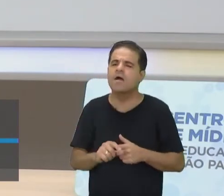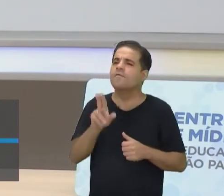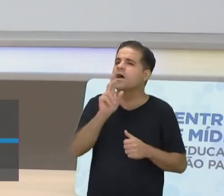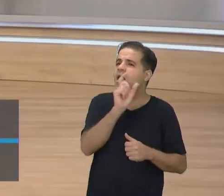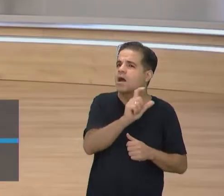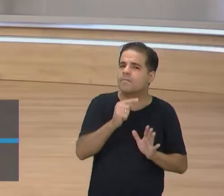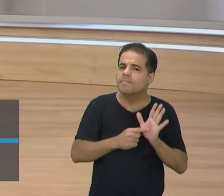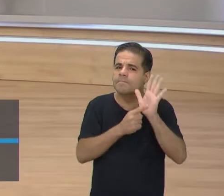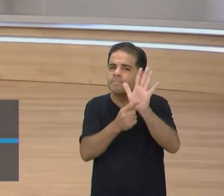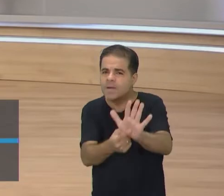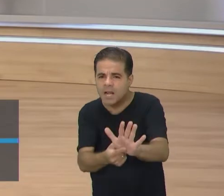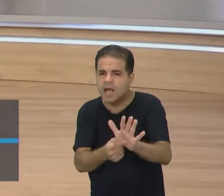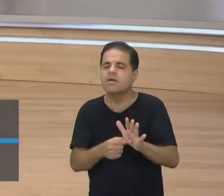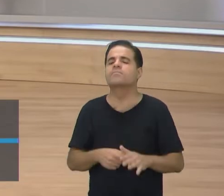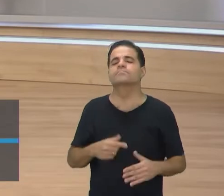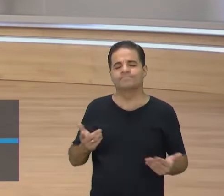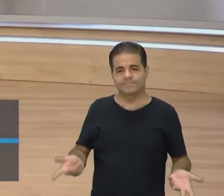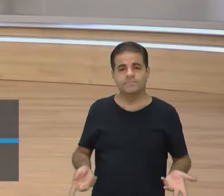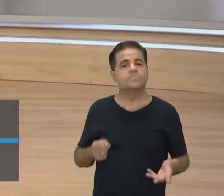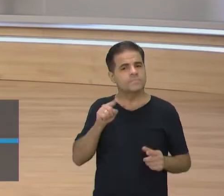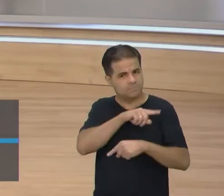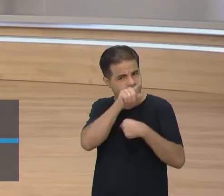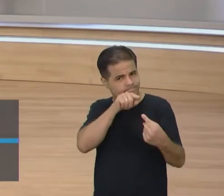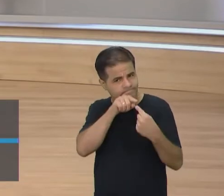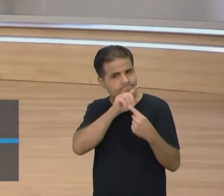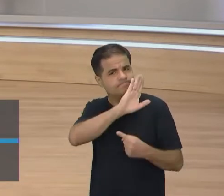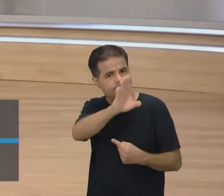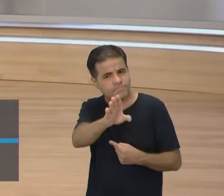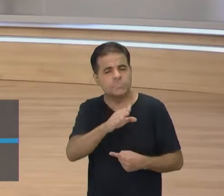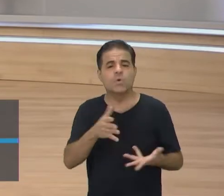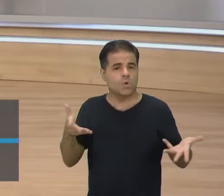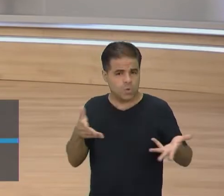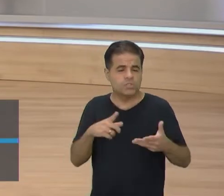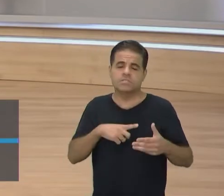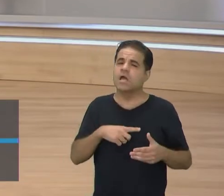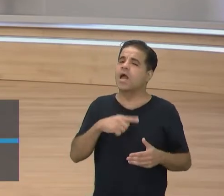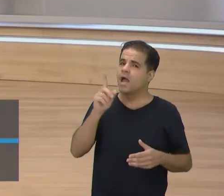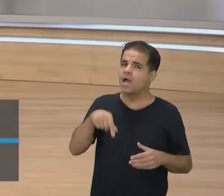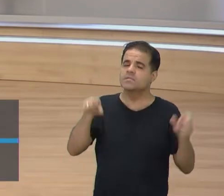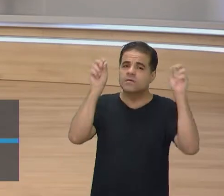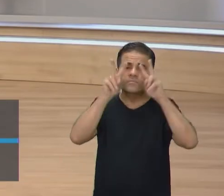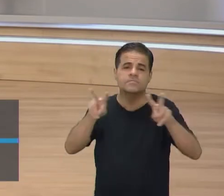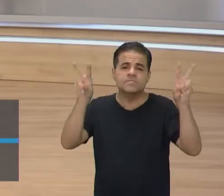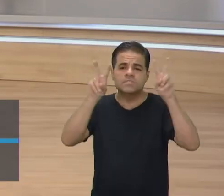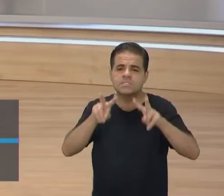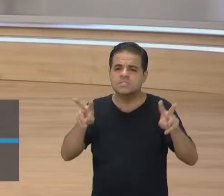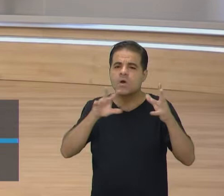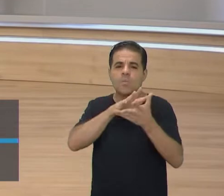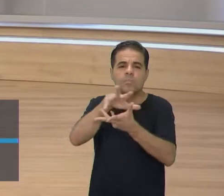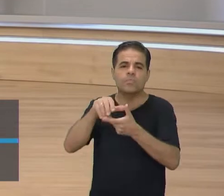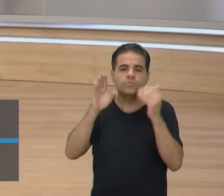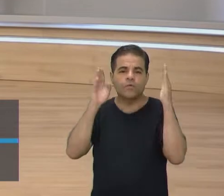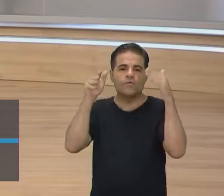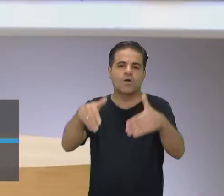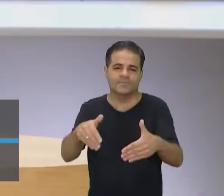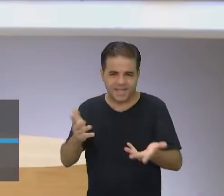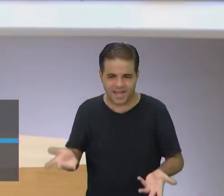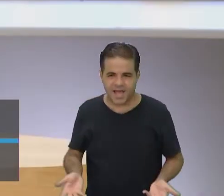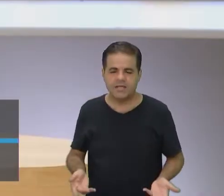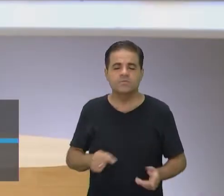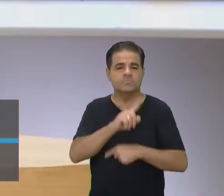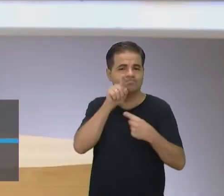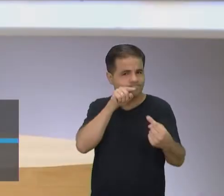para um lado. Então é você ser muito objetivo, né? Hoje a gente tem essa visão de mundo muito voltada para